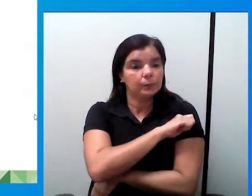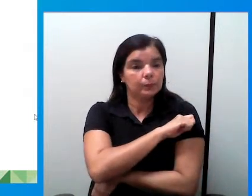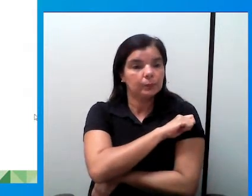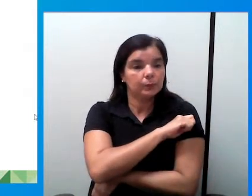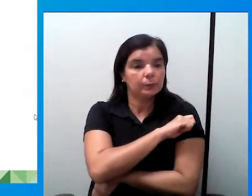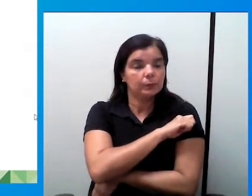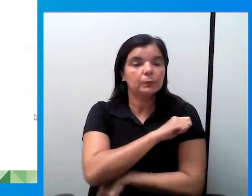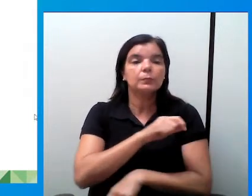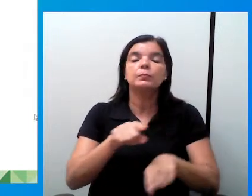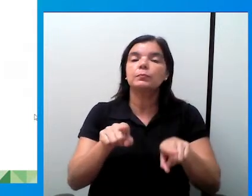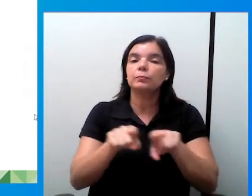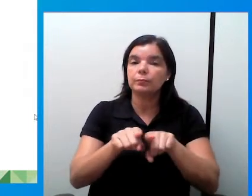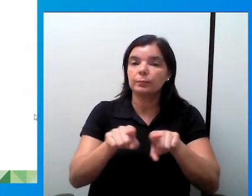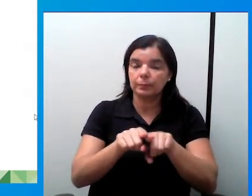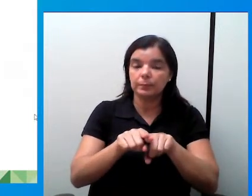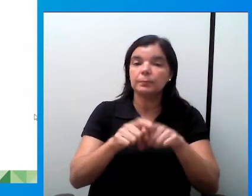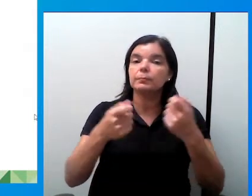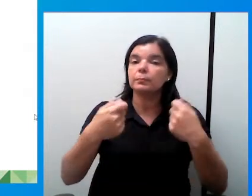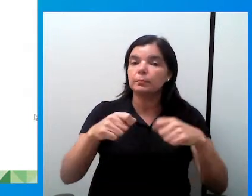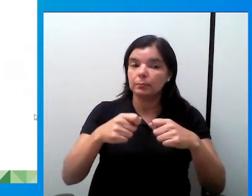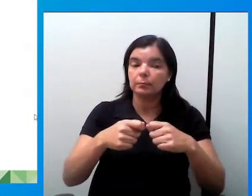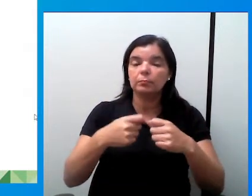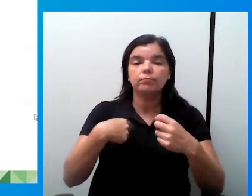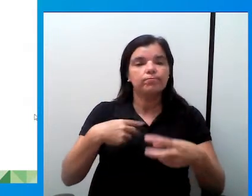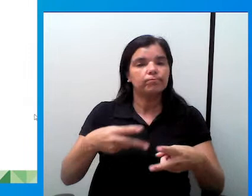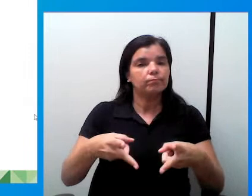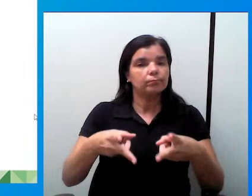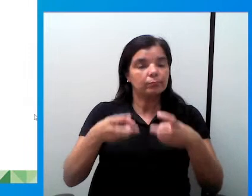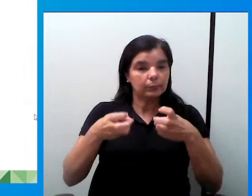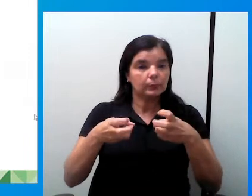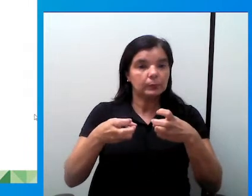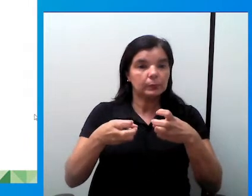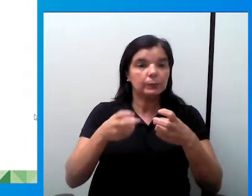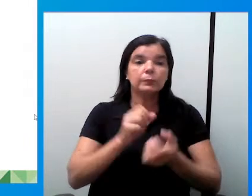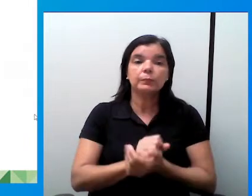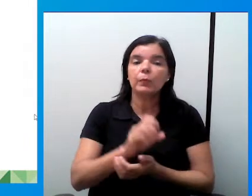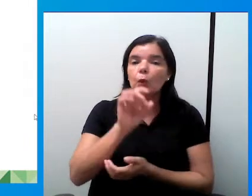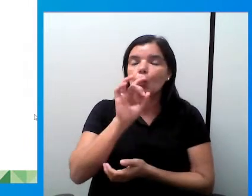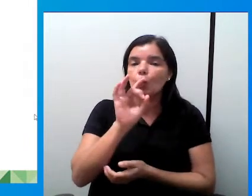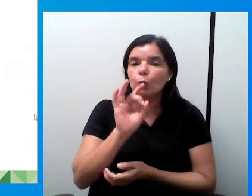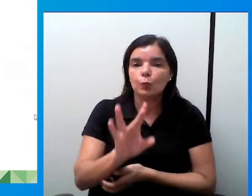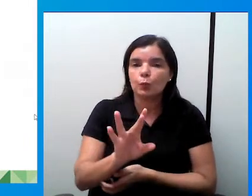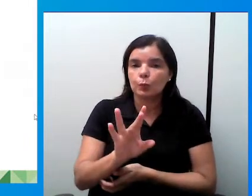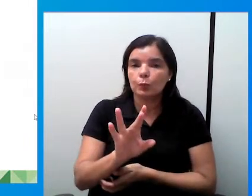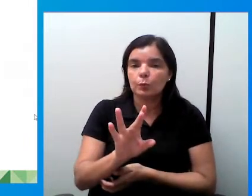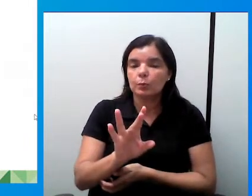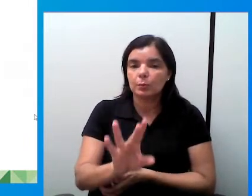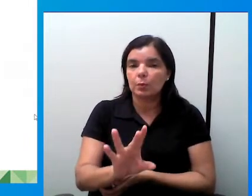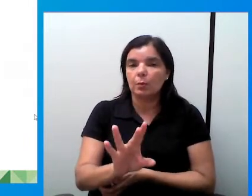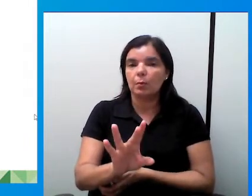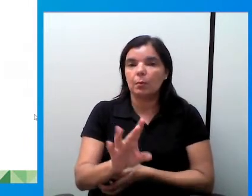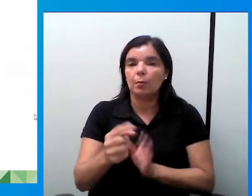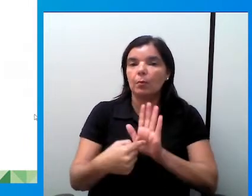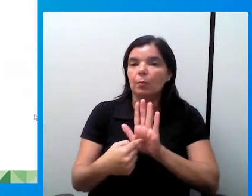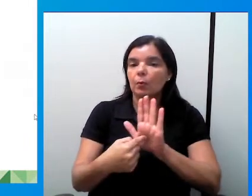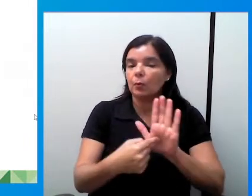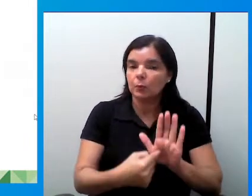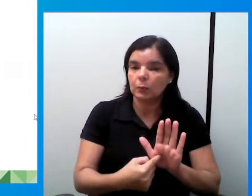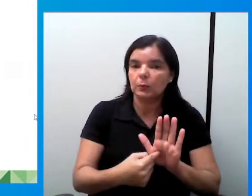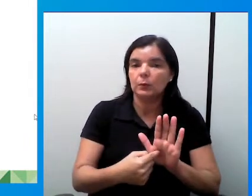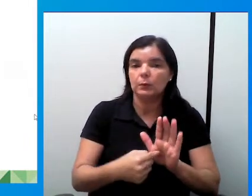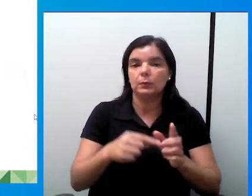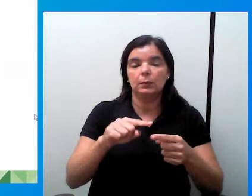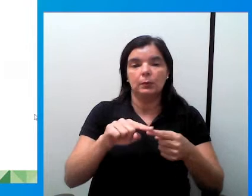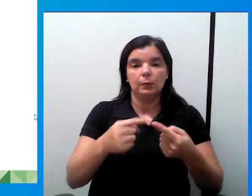em sensibilização, nós percebemos no IFPA que não bastaria sensibilizar os N10,